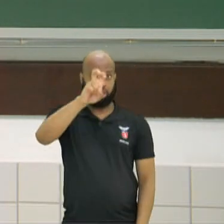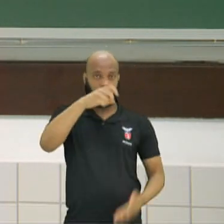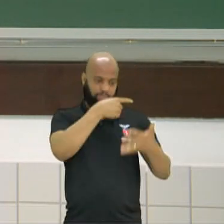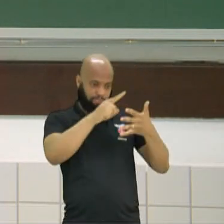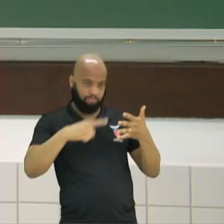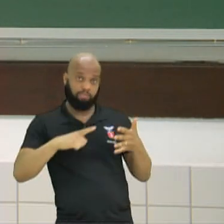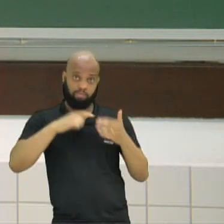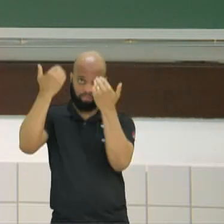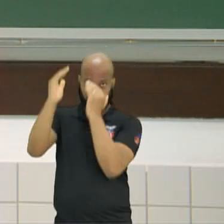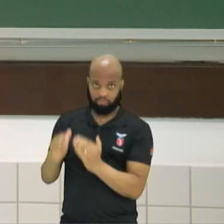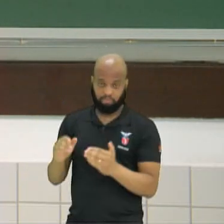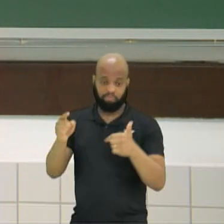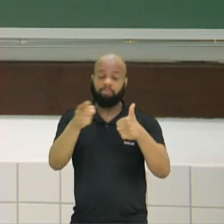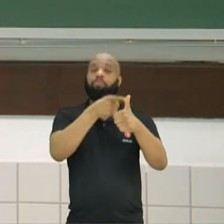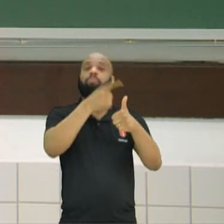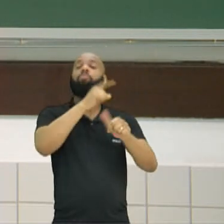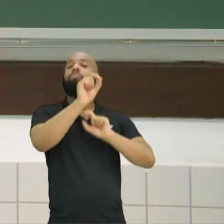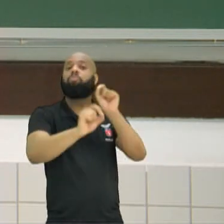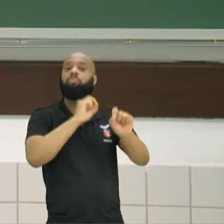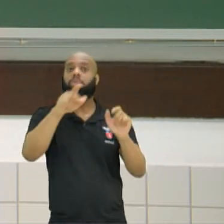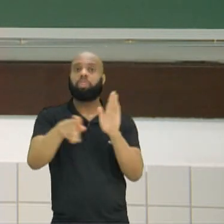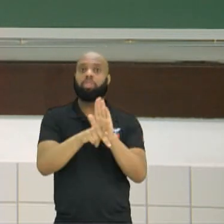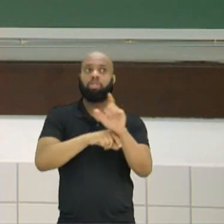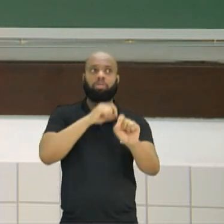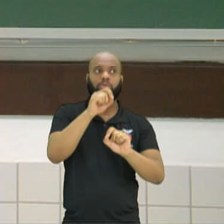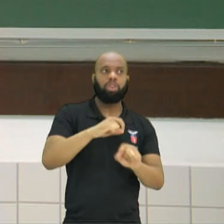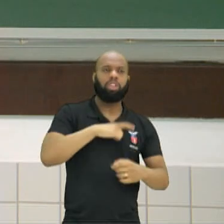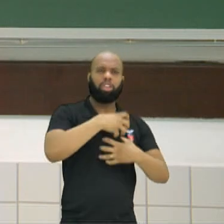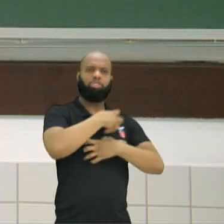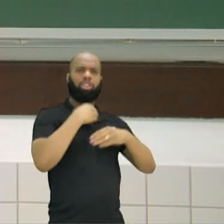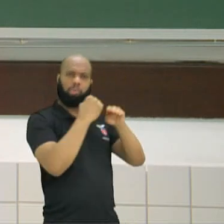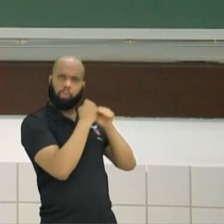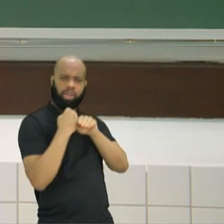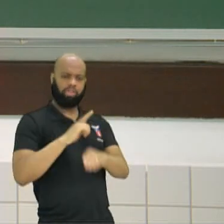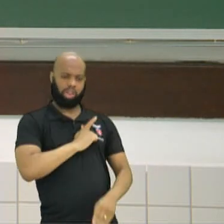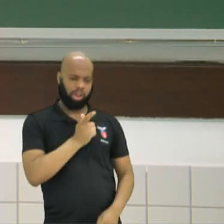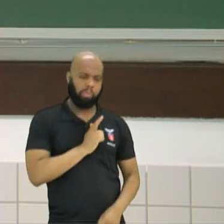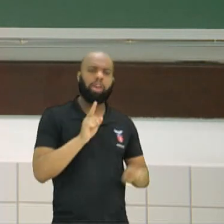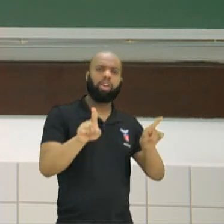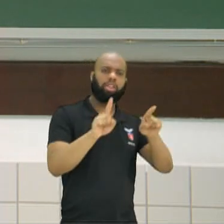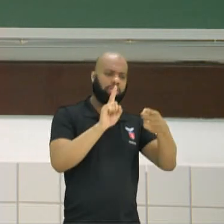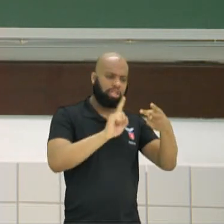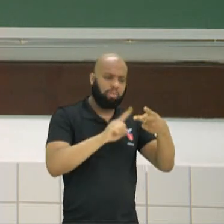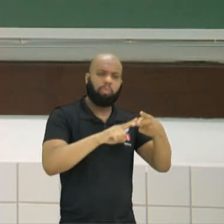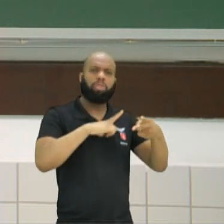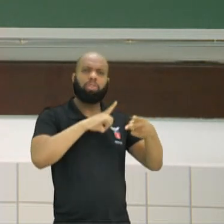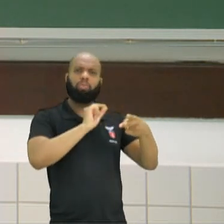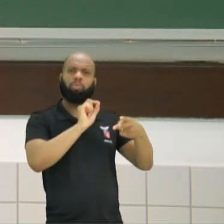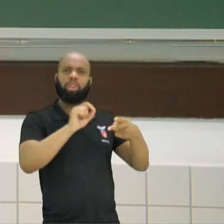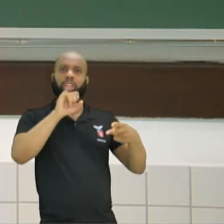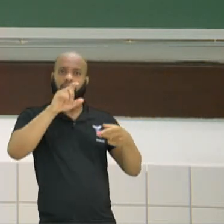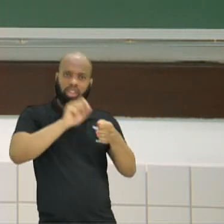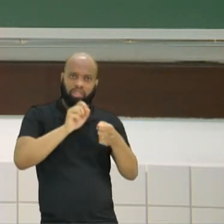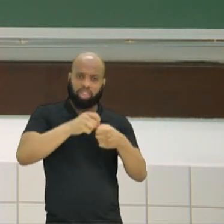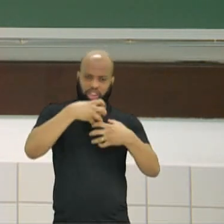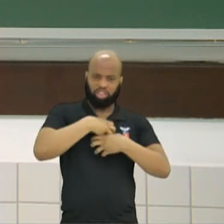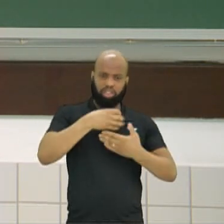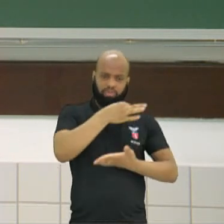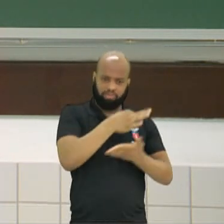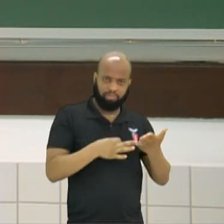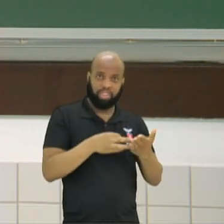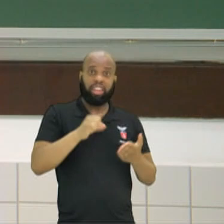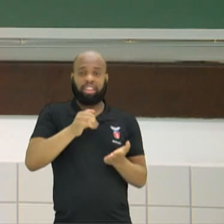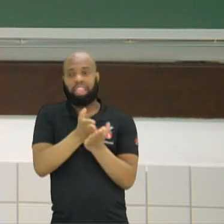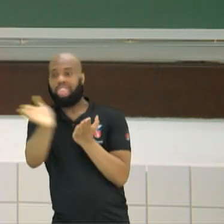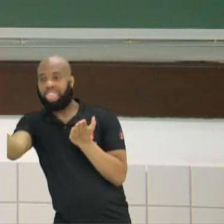são avaliados. O primeiro quesito lá, adequação à norma culta, depois o segundo quesito começa se você faz uma dissertação e se você não foge ao